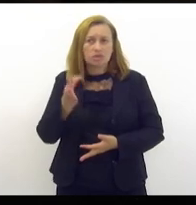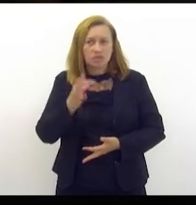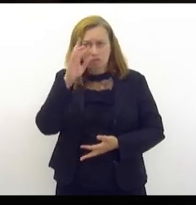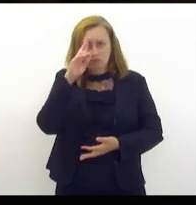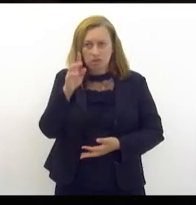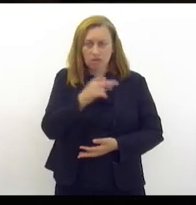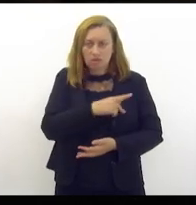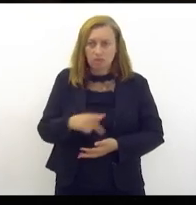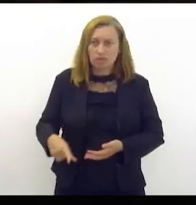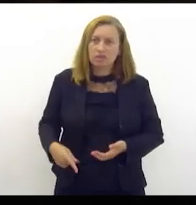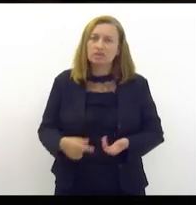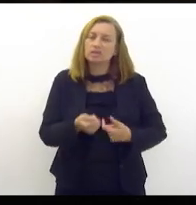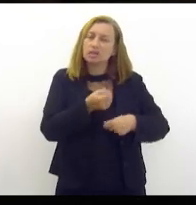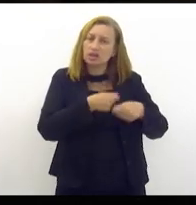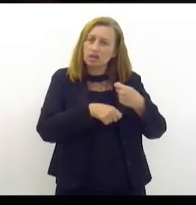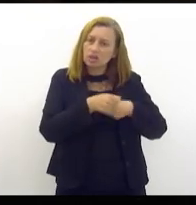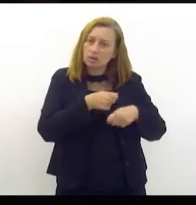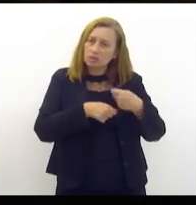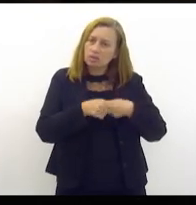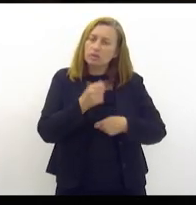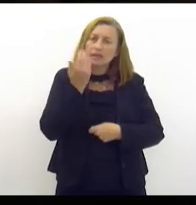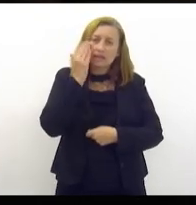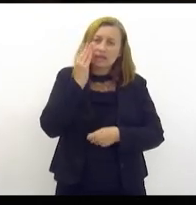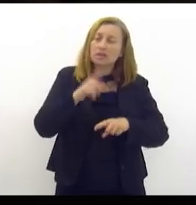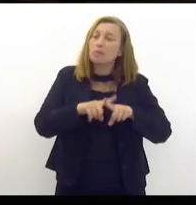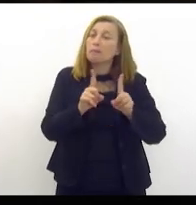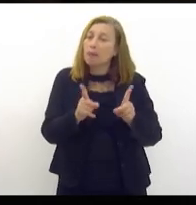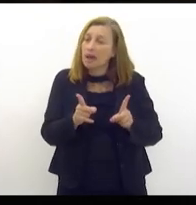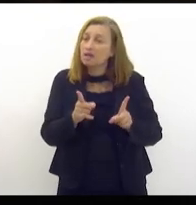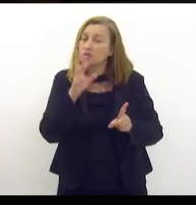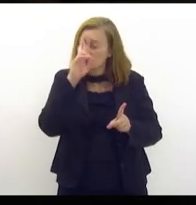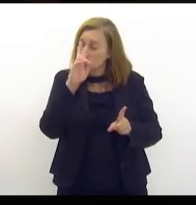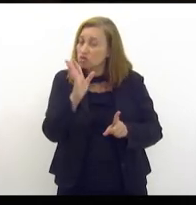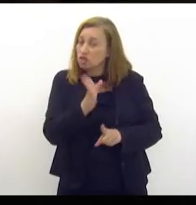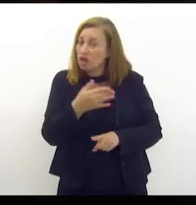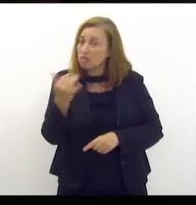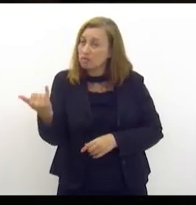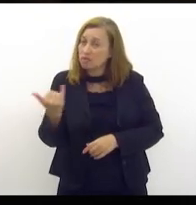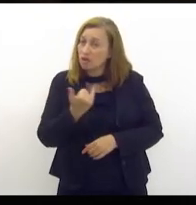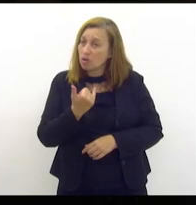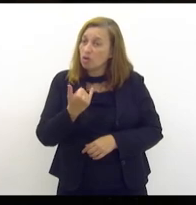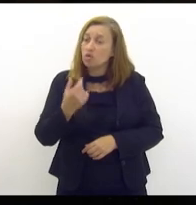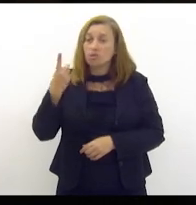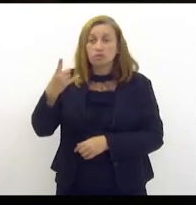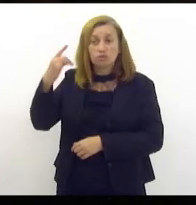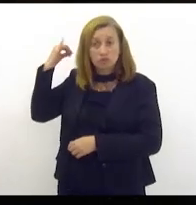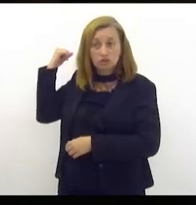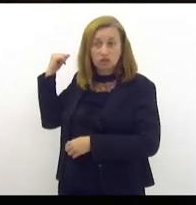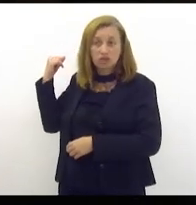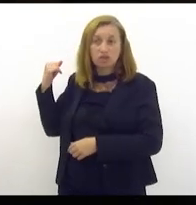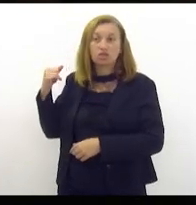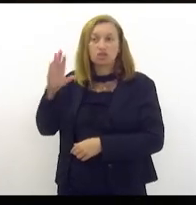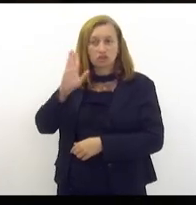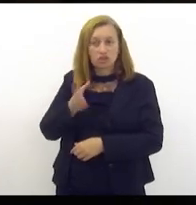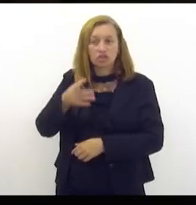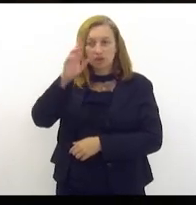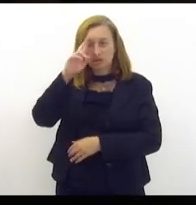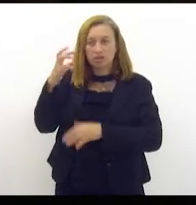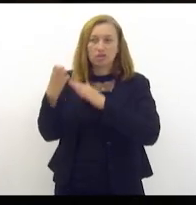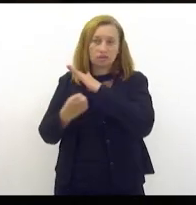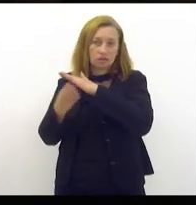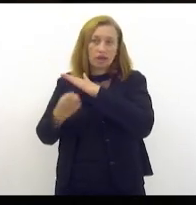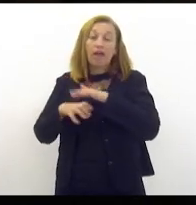Excelência é economista, mas o senhor já me disse uma vez que foi empresário.